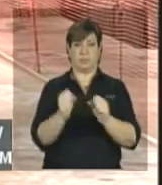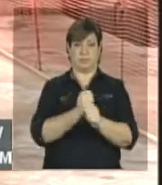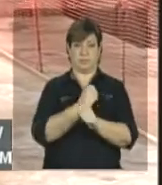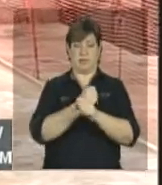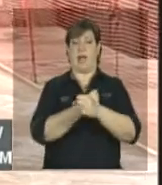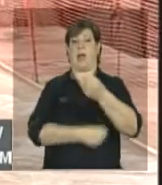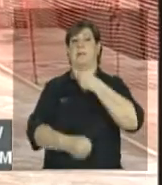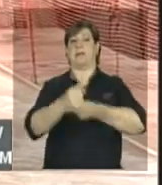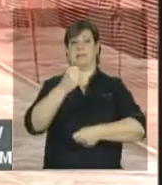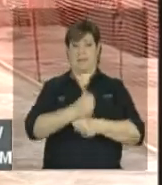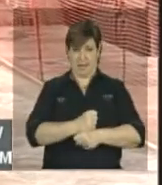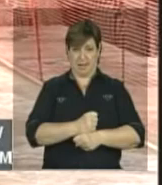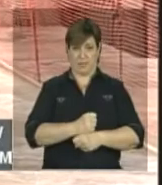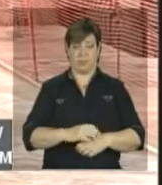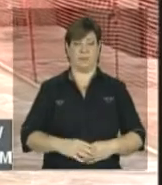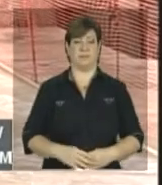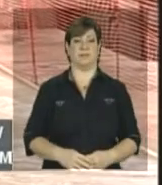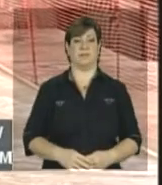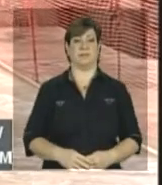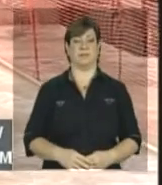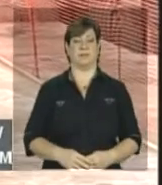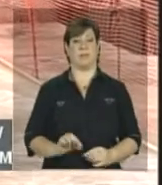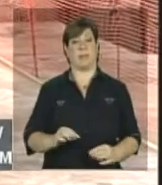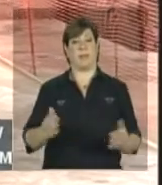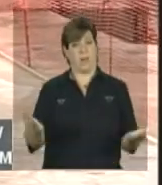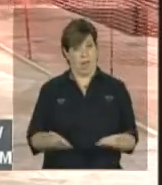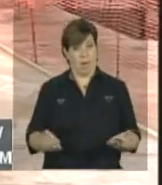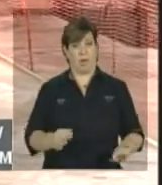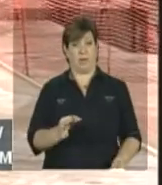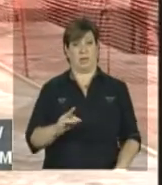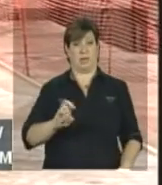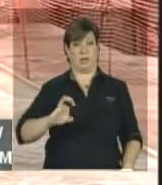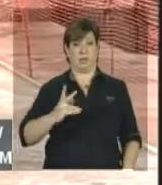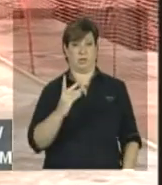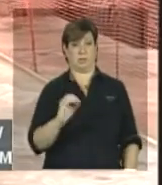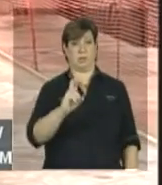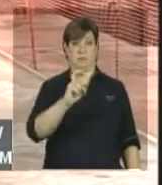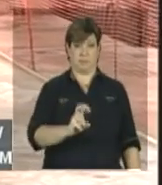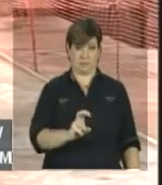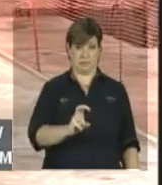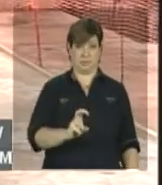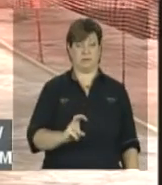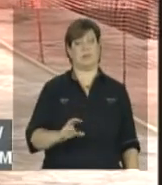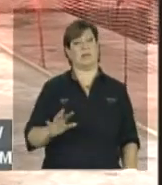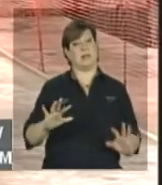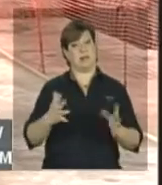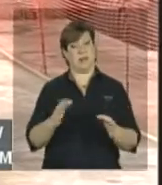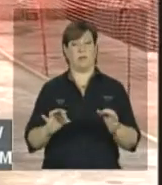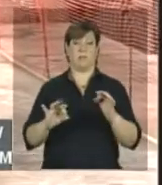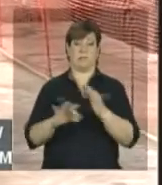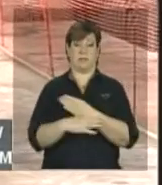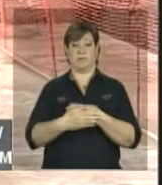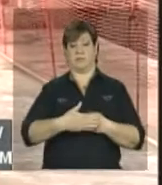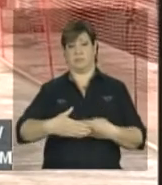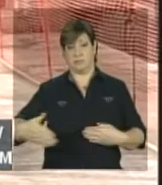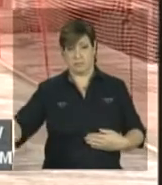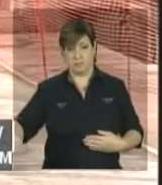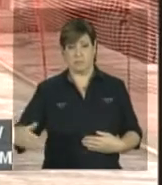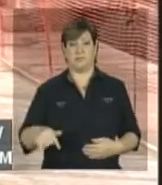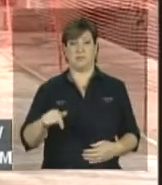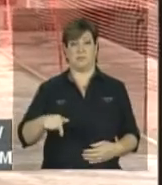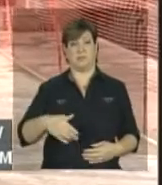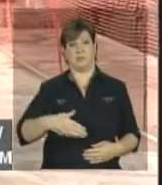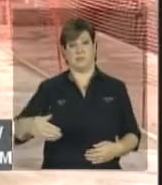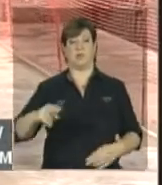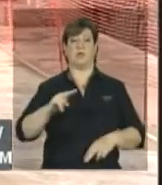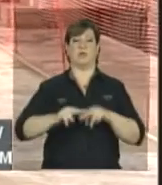ano passado. E o trecho 5, a previsão é que esteja concluído